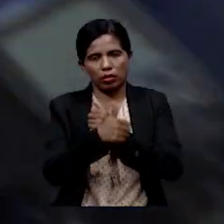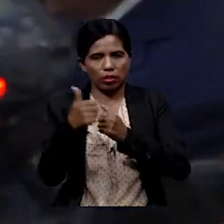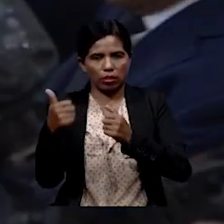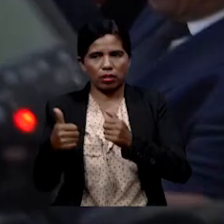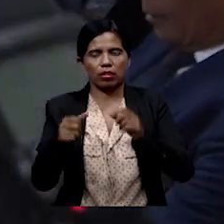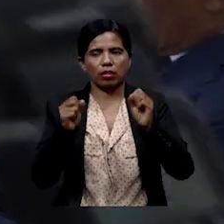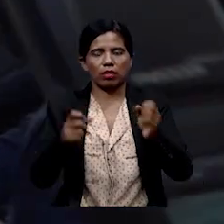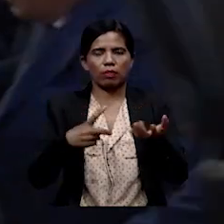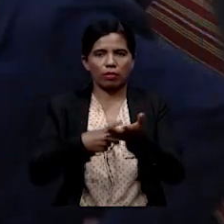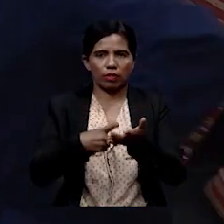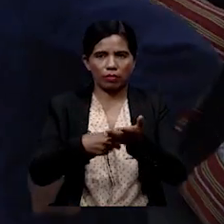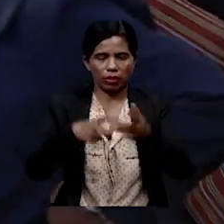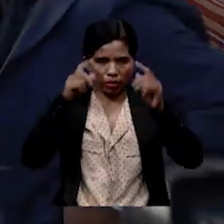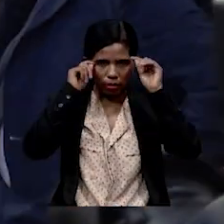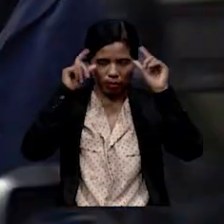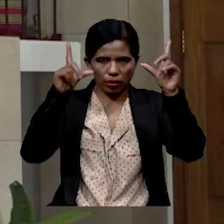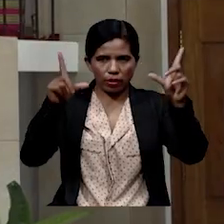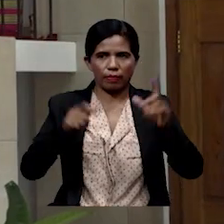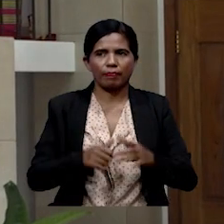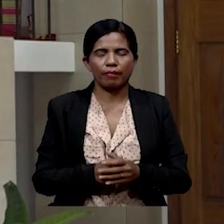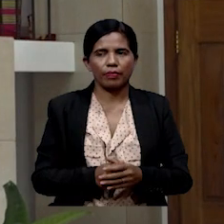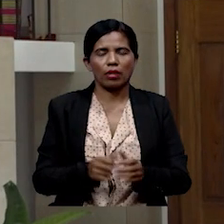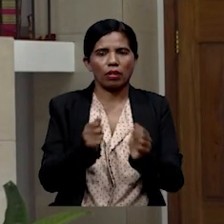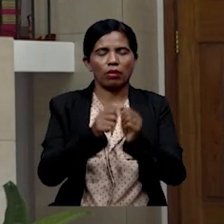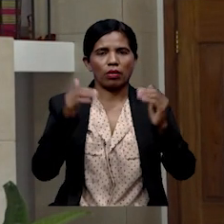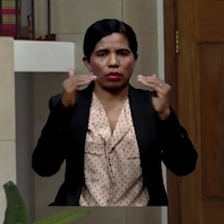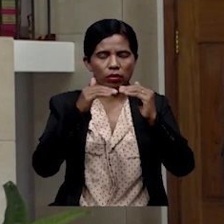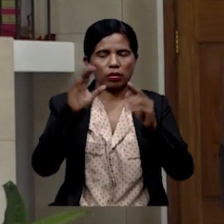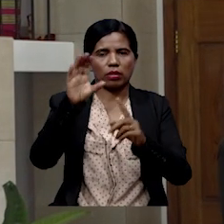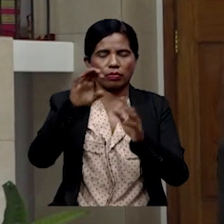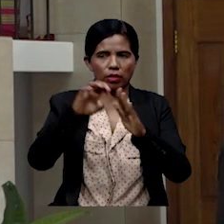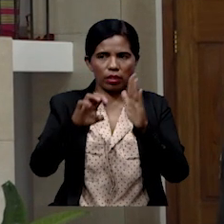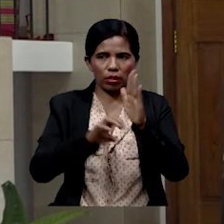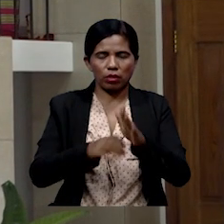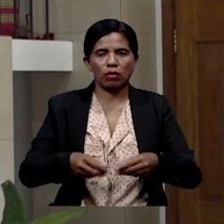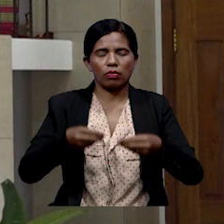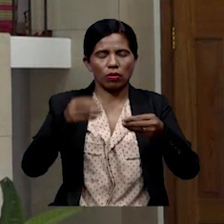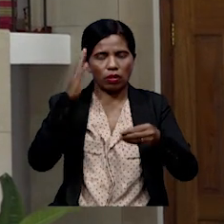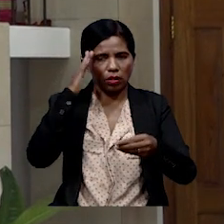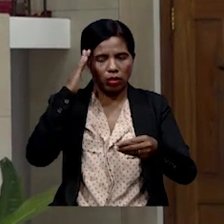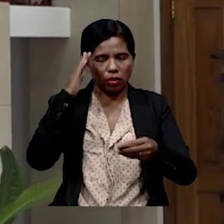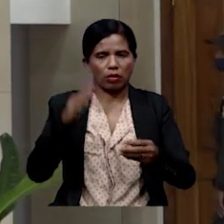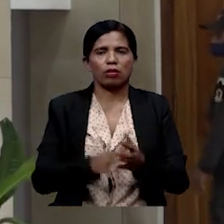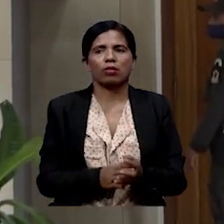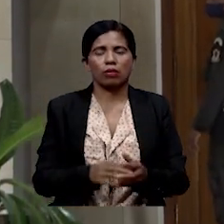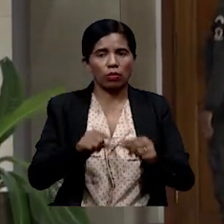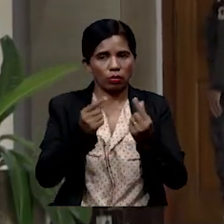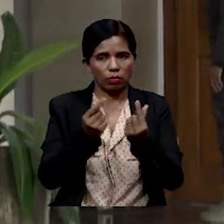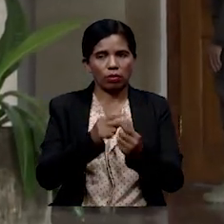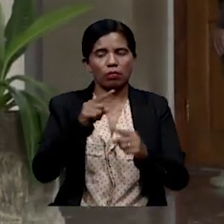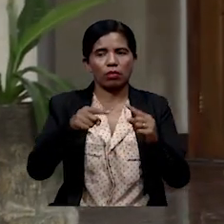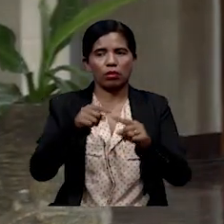o passaporte Timor-Leste. Durante encontro, chefe estado mos fohanoim ba Encanto Group o Jobs Global ba inira